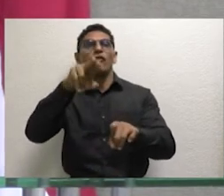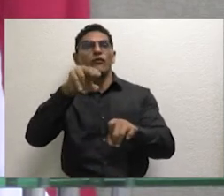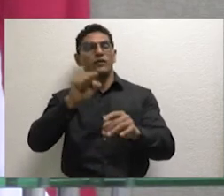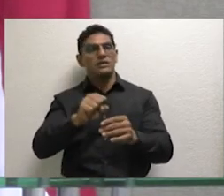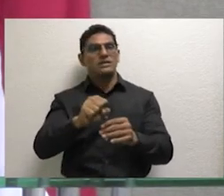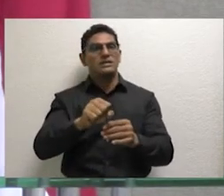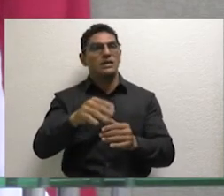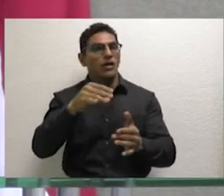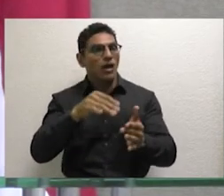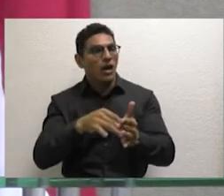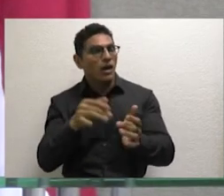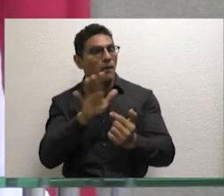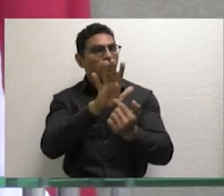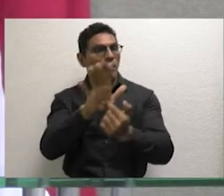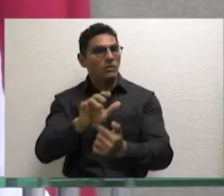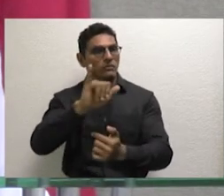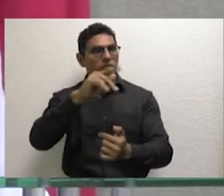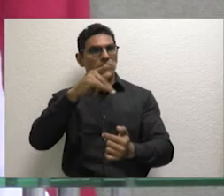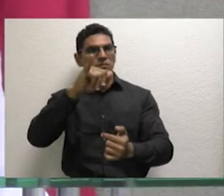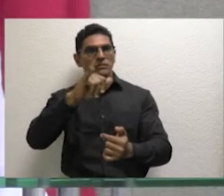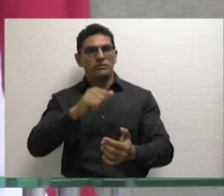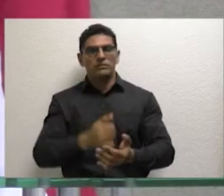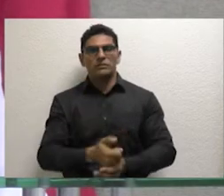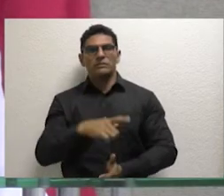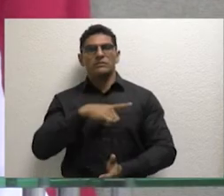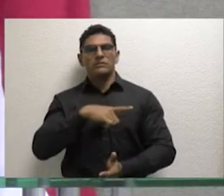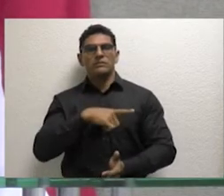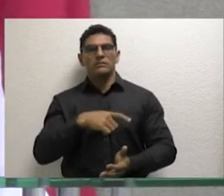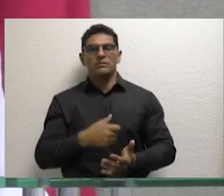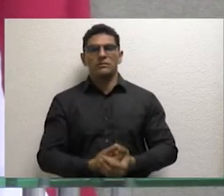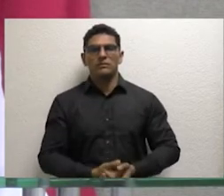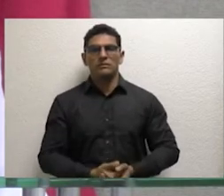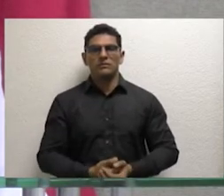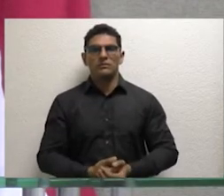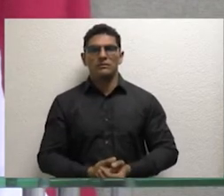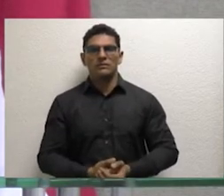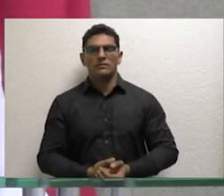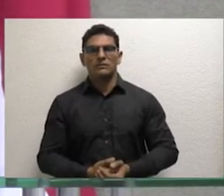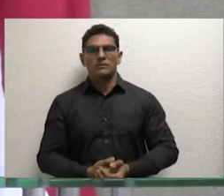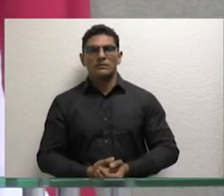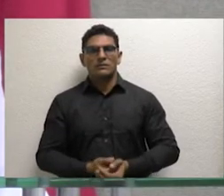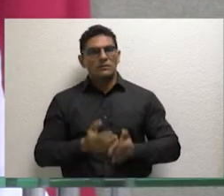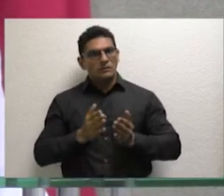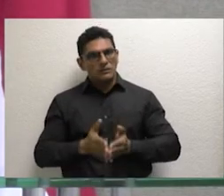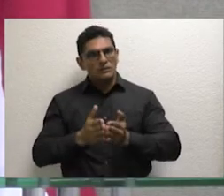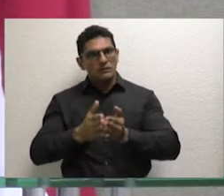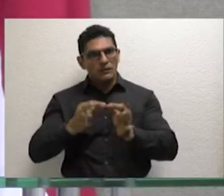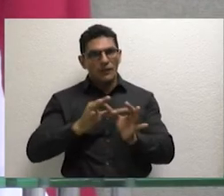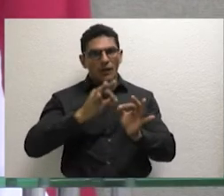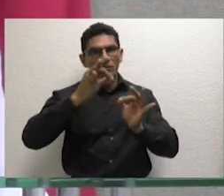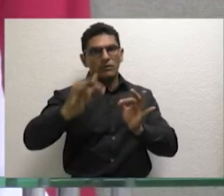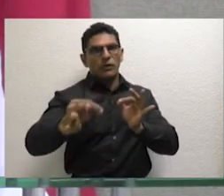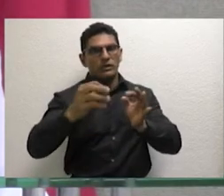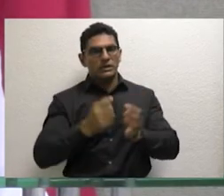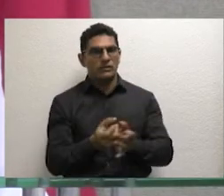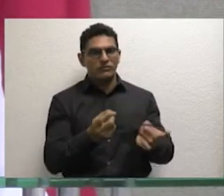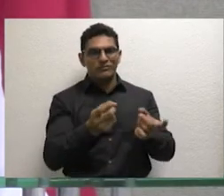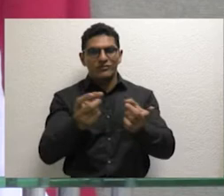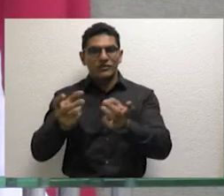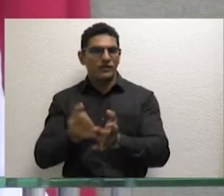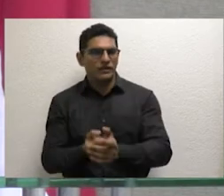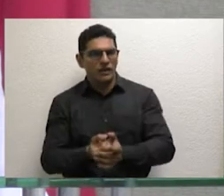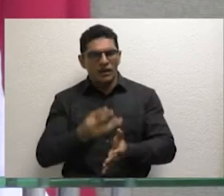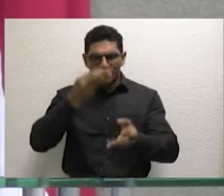mostram que muitas vezes o IPI tem um peso maior que o imposto de importação o que não cabe na cabeça de nenhum economista